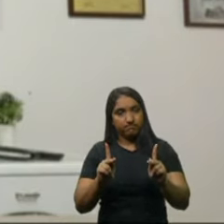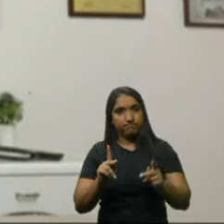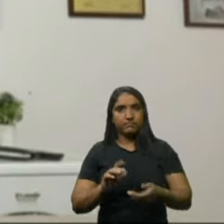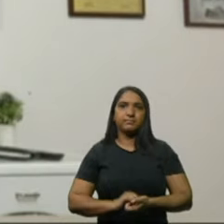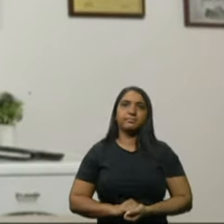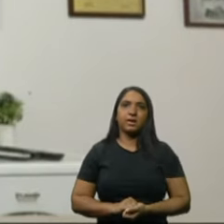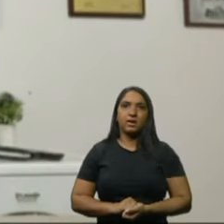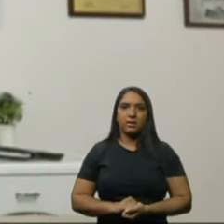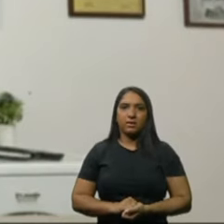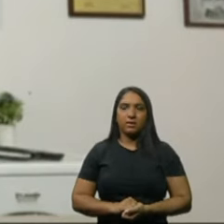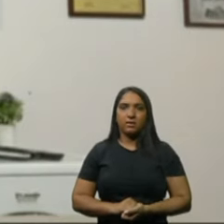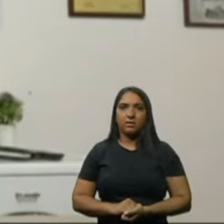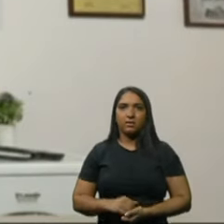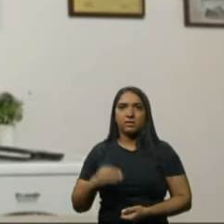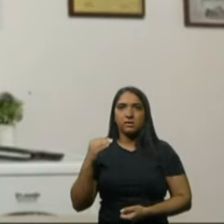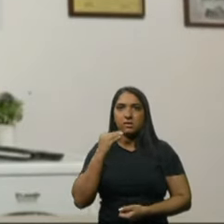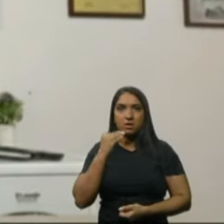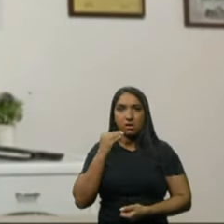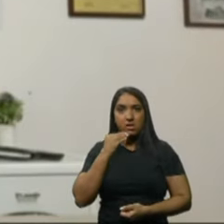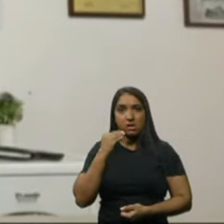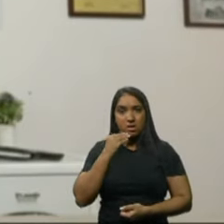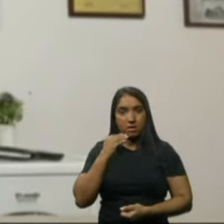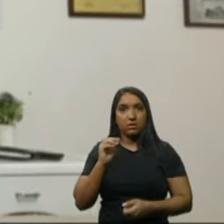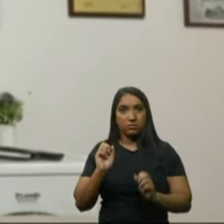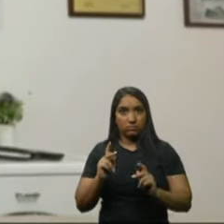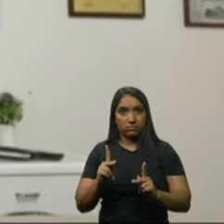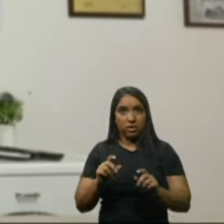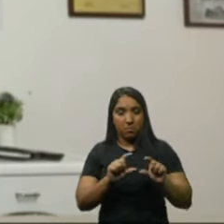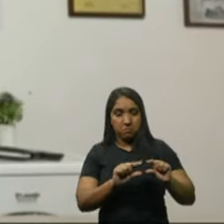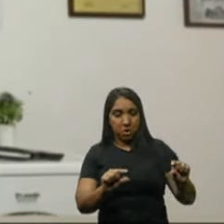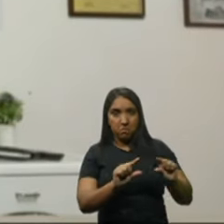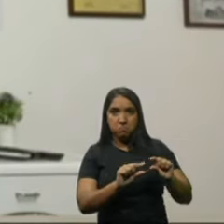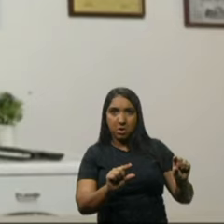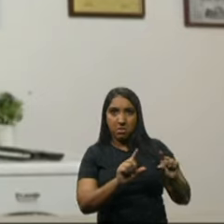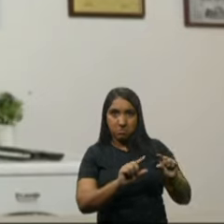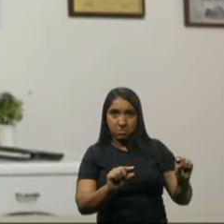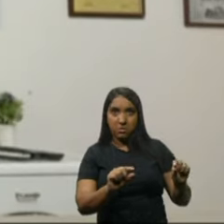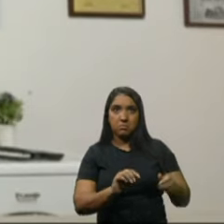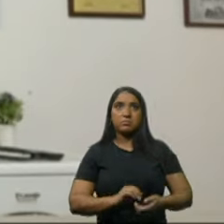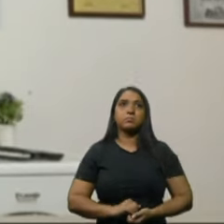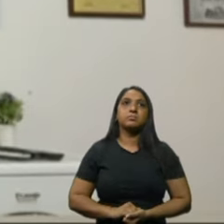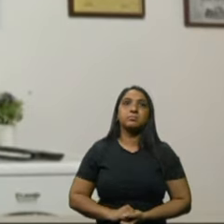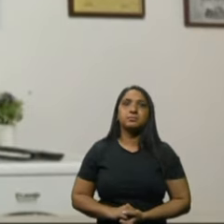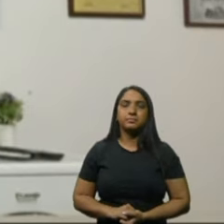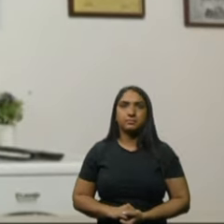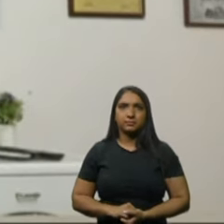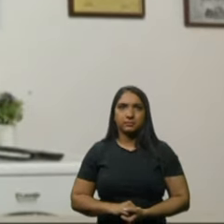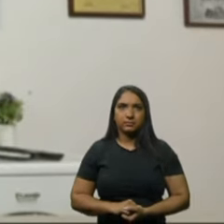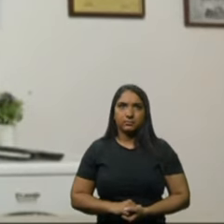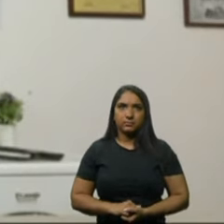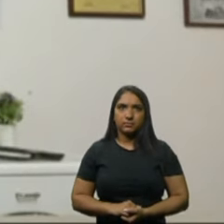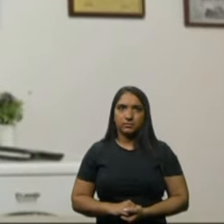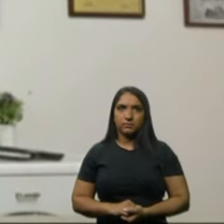direto de ouvir música com transferência finalização aqui é tua bom então não quero negro